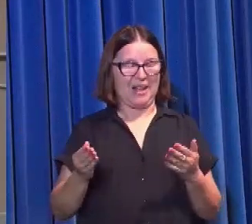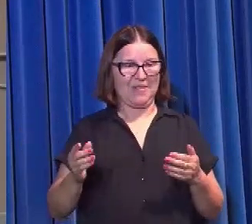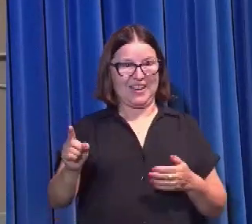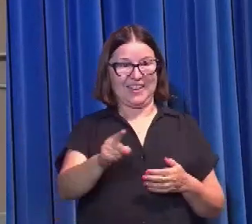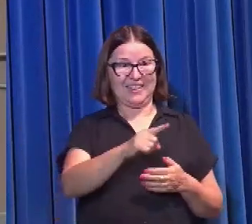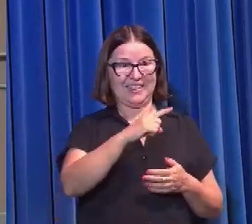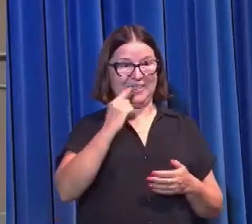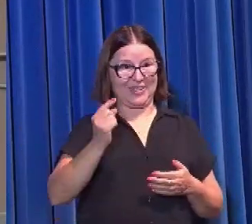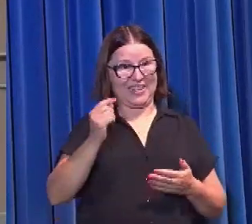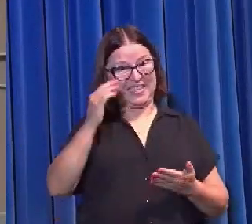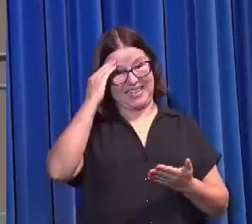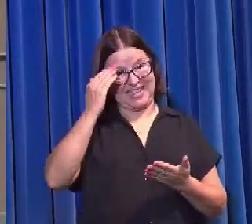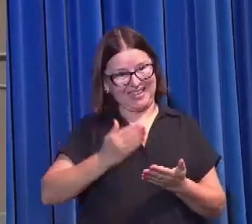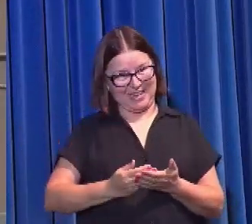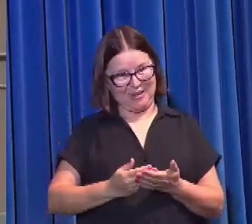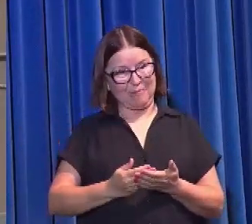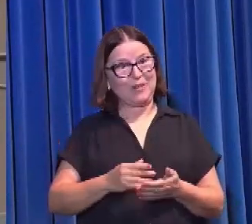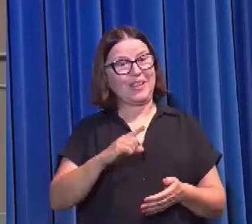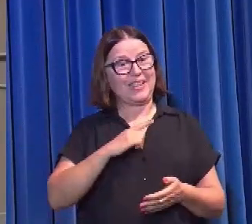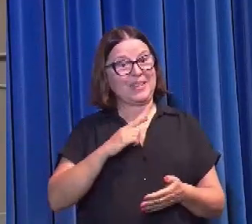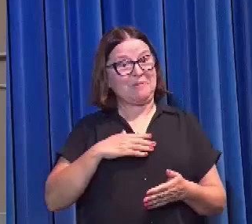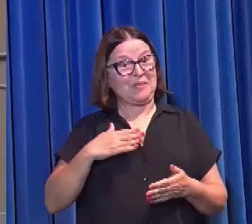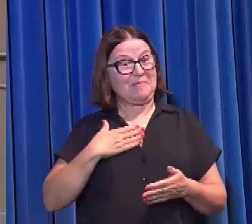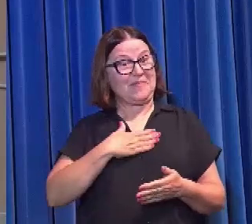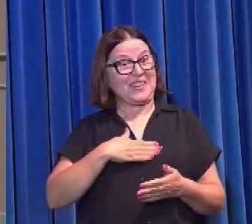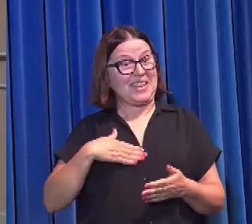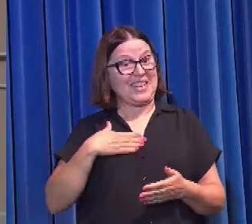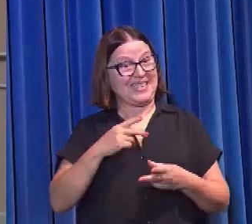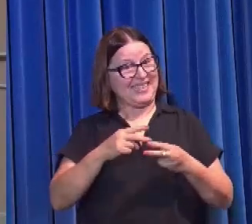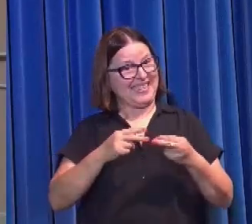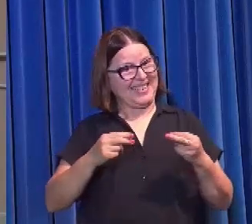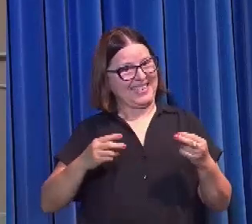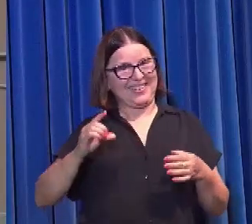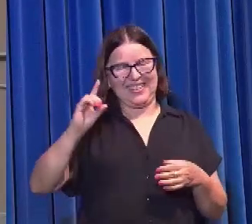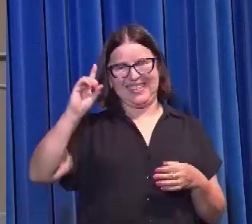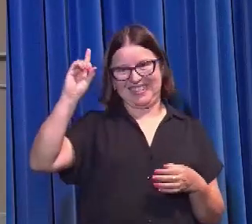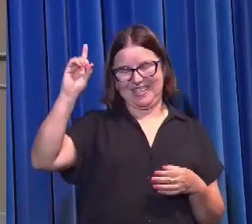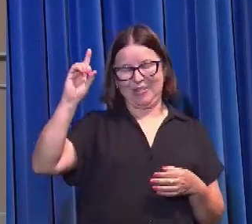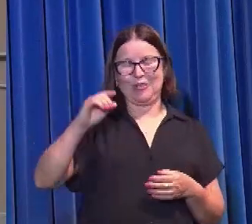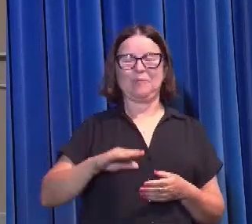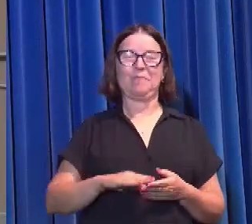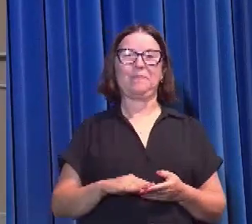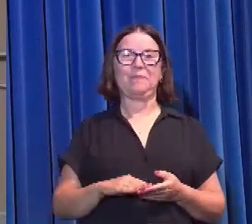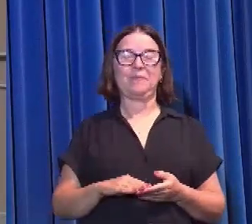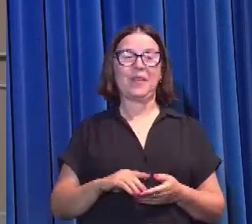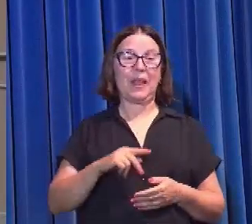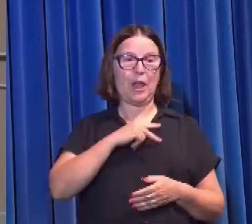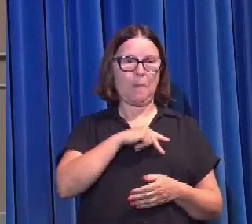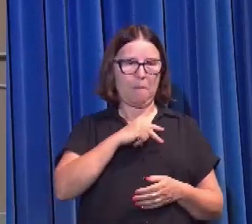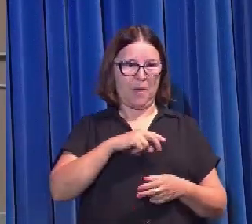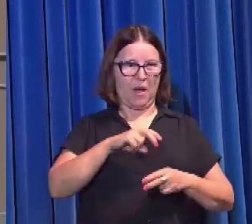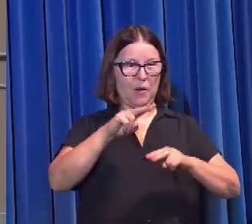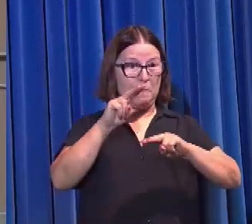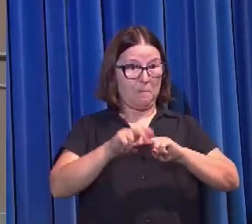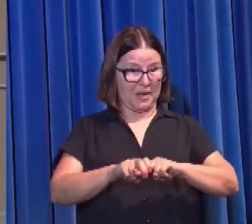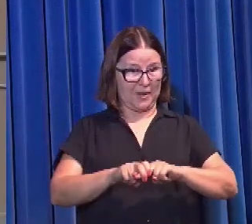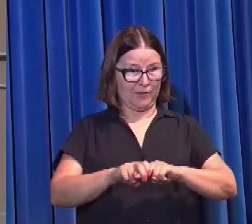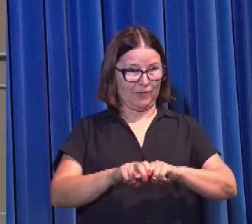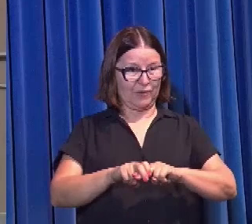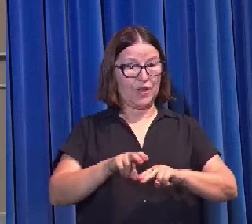Senhor. E ele, Paulo, é o prisioneiro no Senhor, estava preso por amor ao